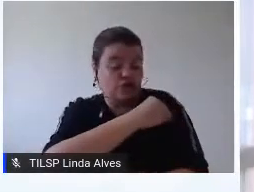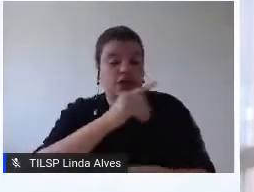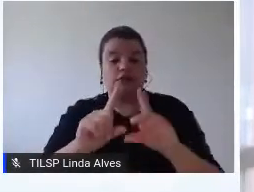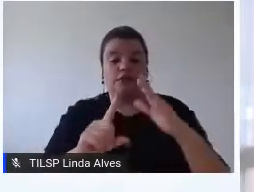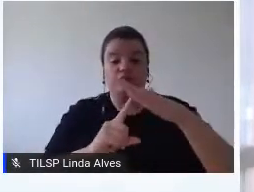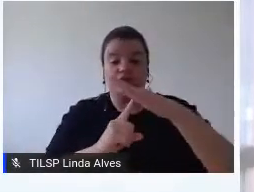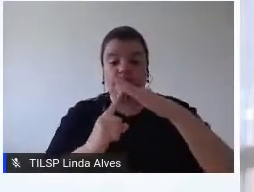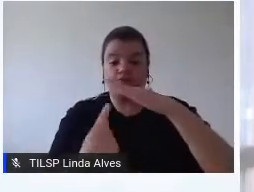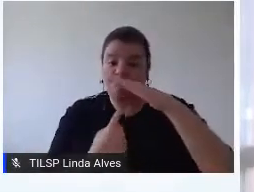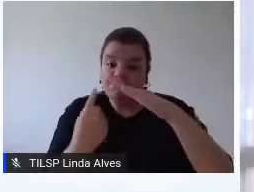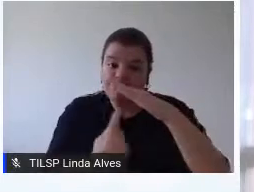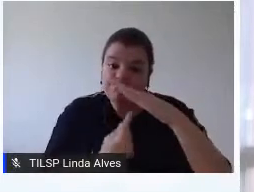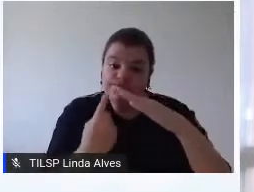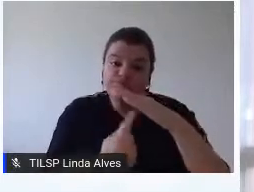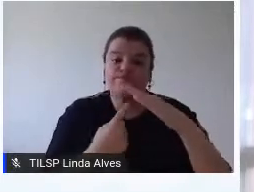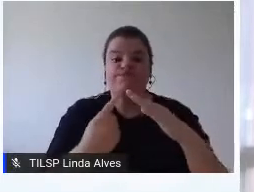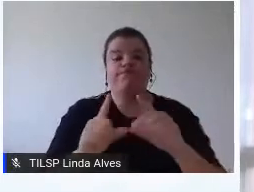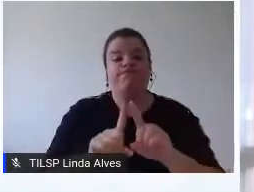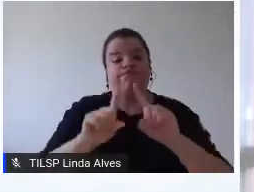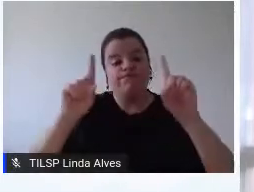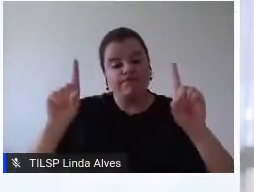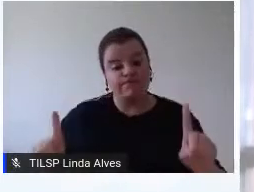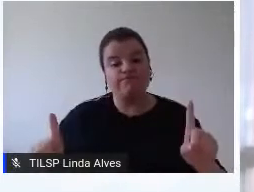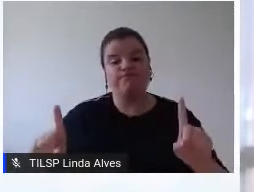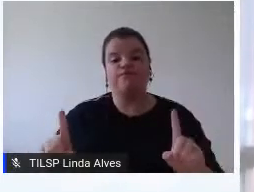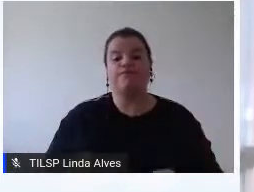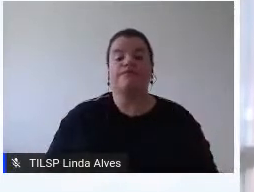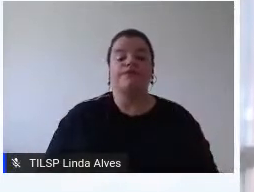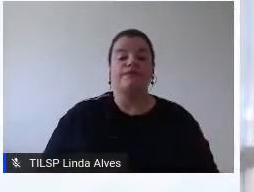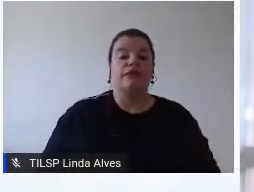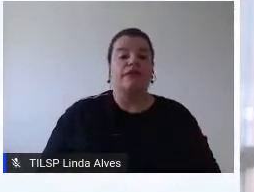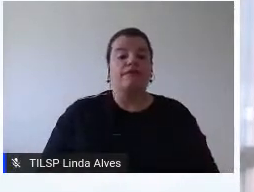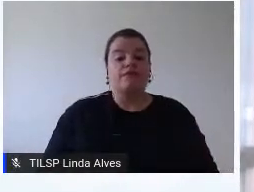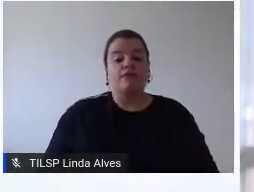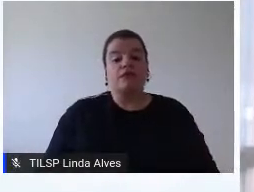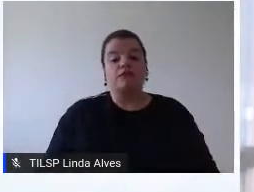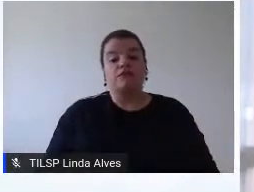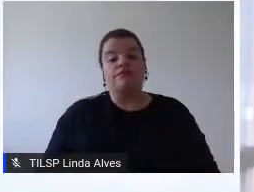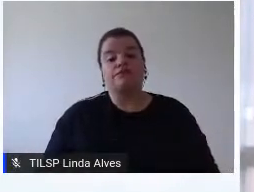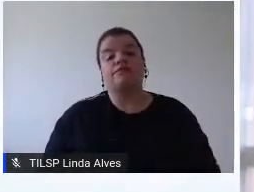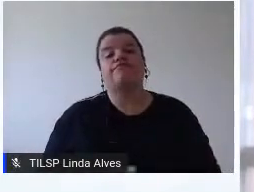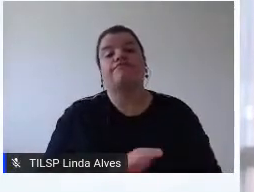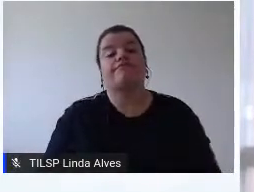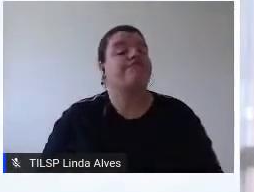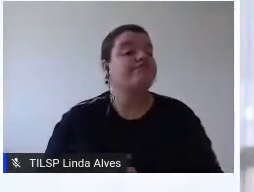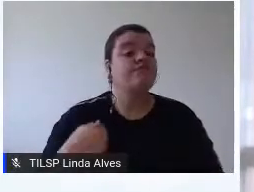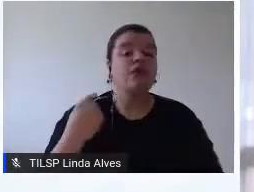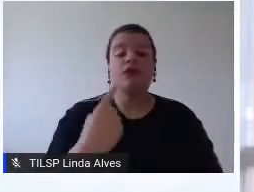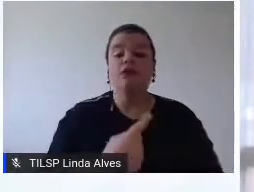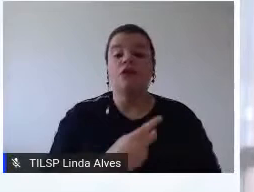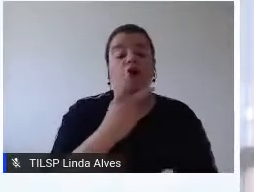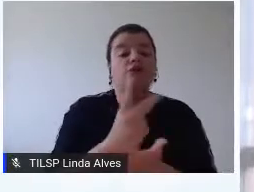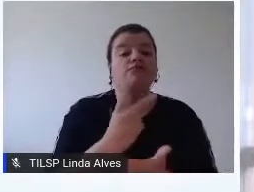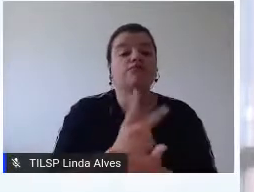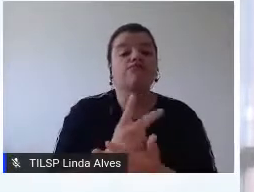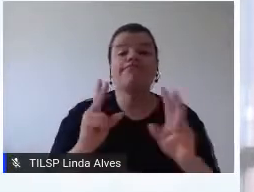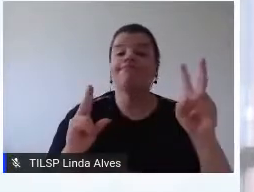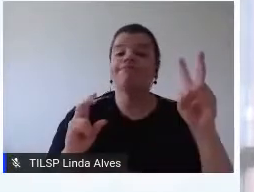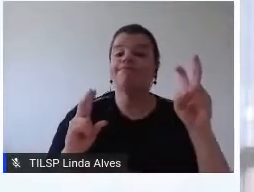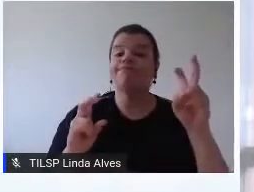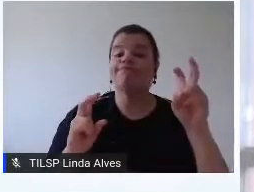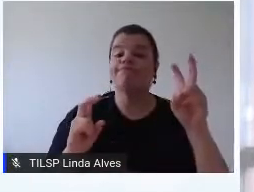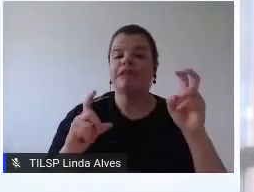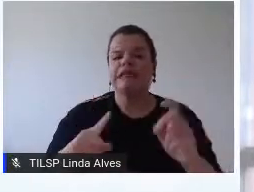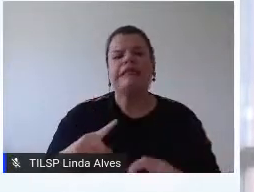e enquanto a vacina não chega, né, tem que ser por aí. Mas nós continuamos aqui com o nosso assunto. A gente teve